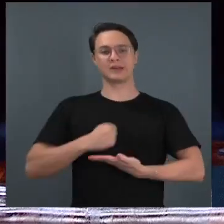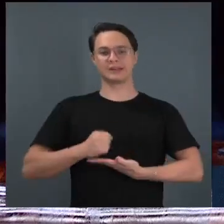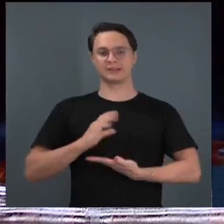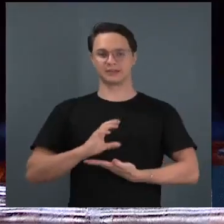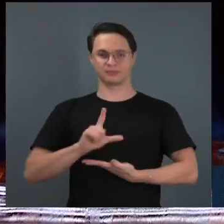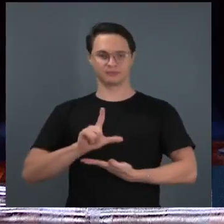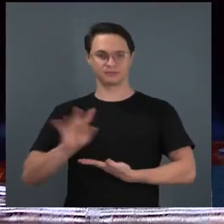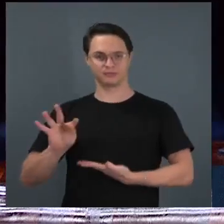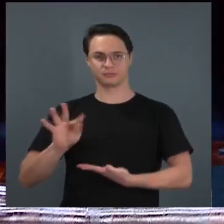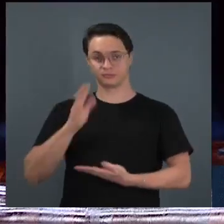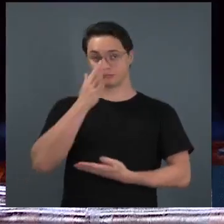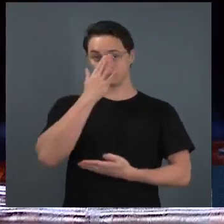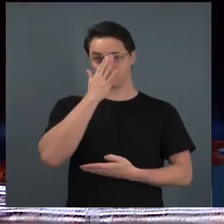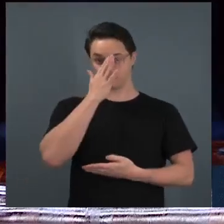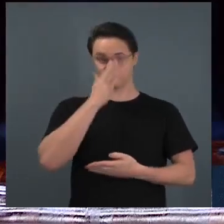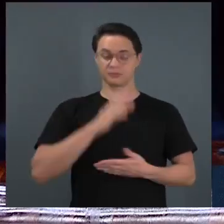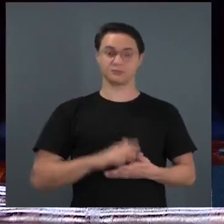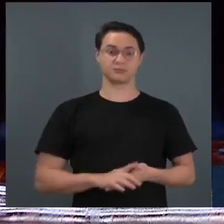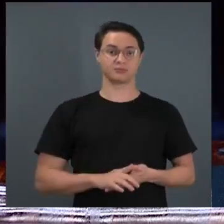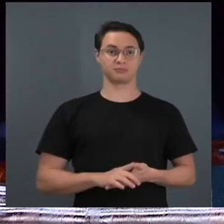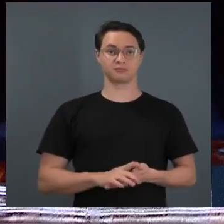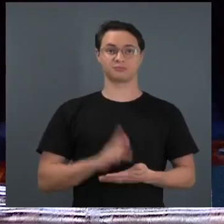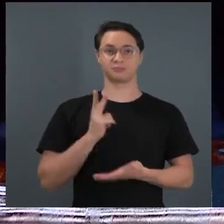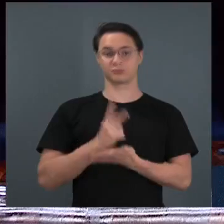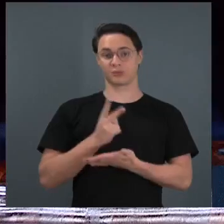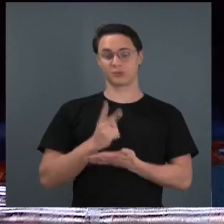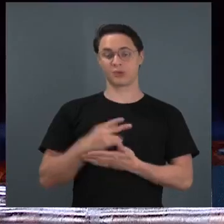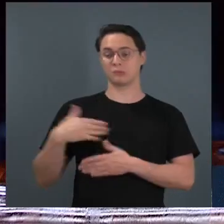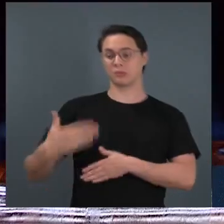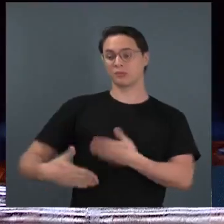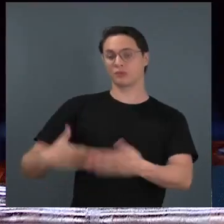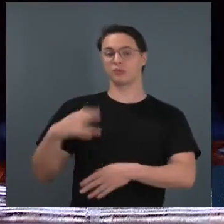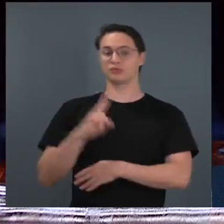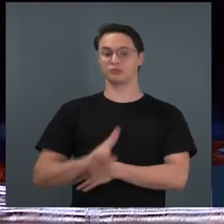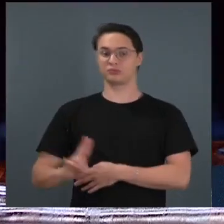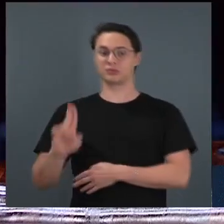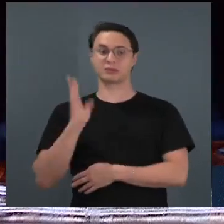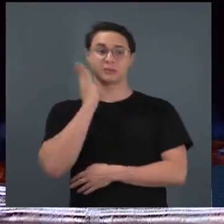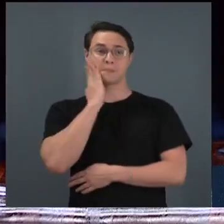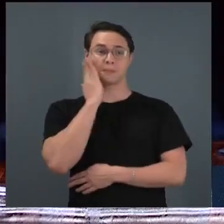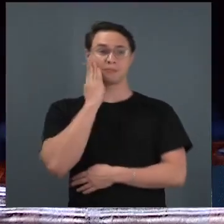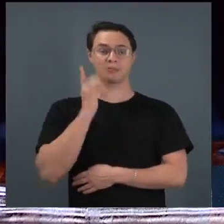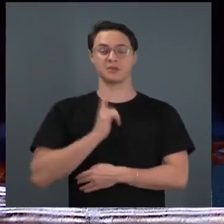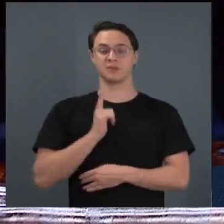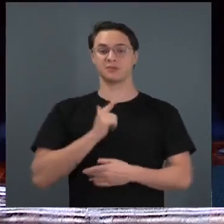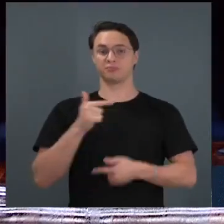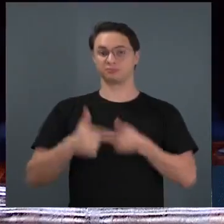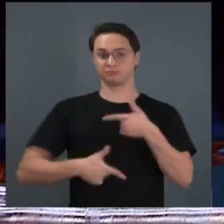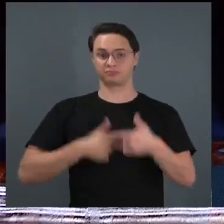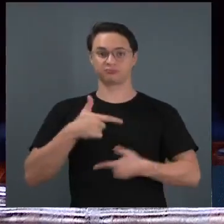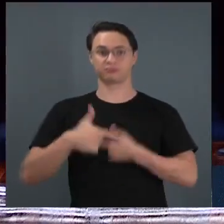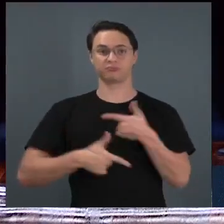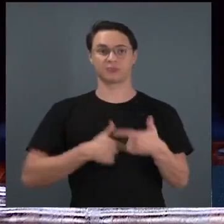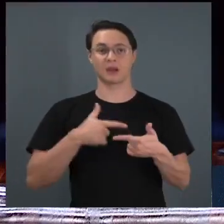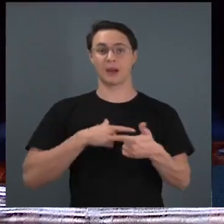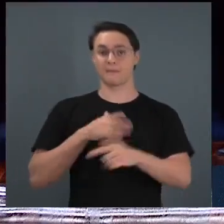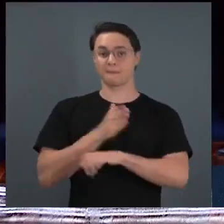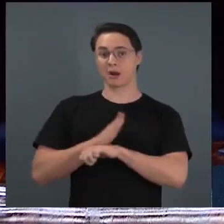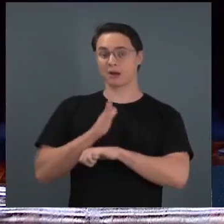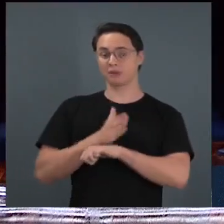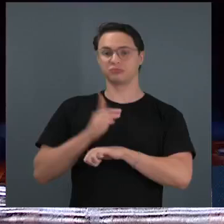CLT. Embora frequentemente utilizado para reduzir encargos trabalhistas e tributários, essa prática